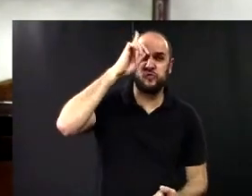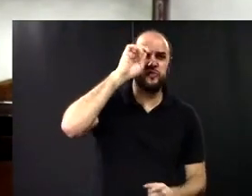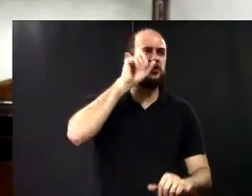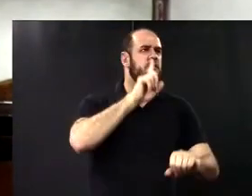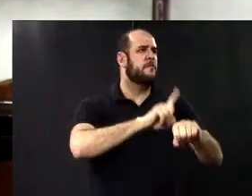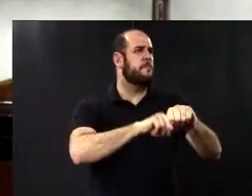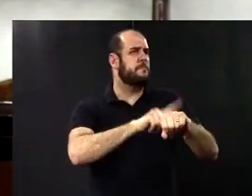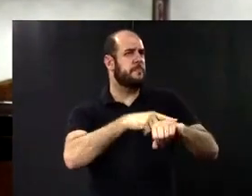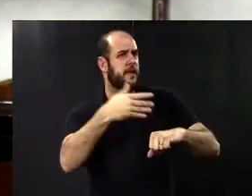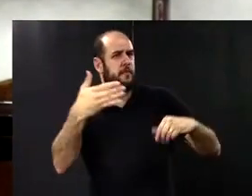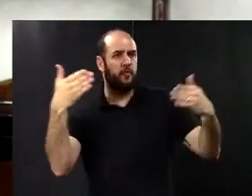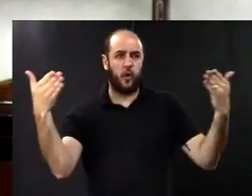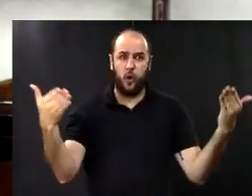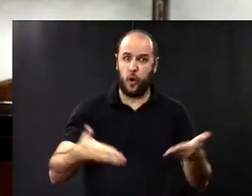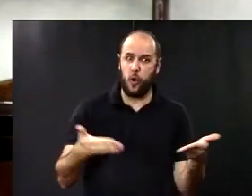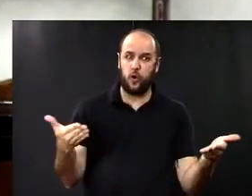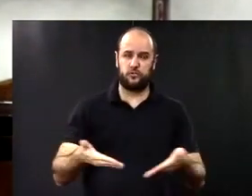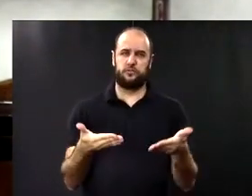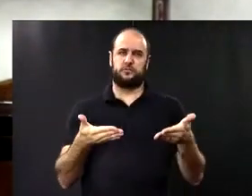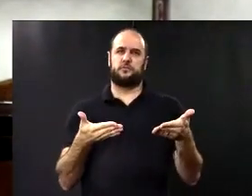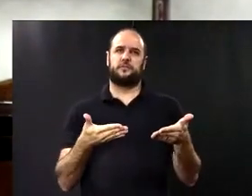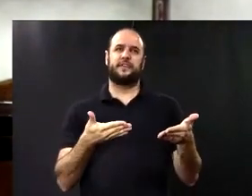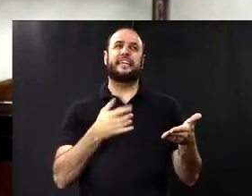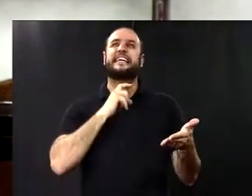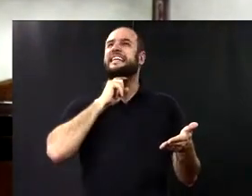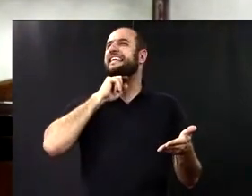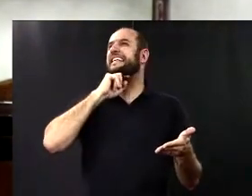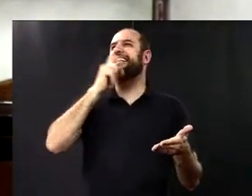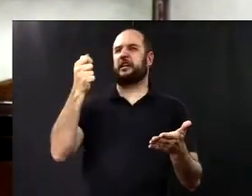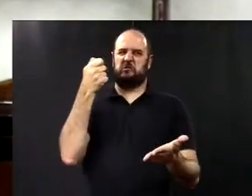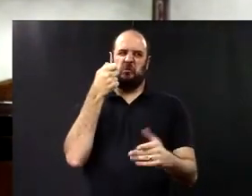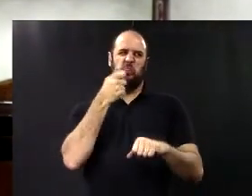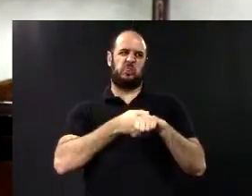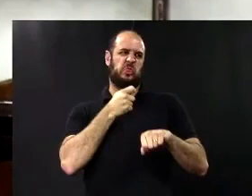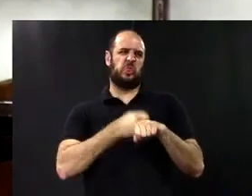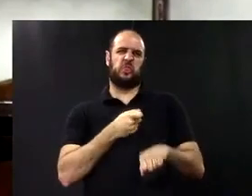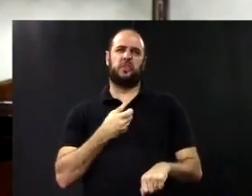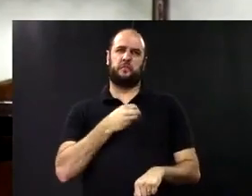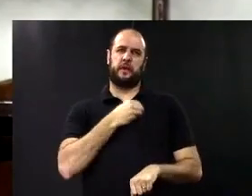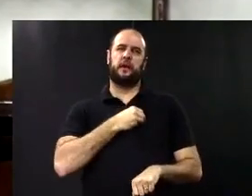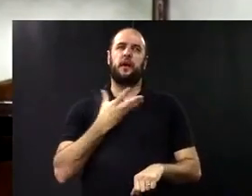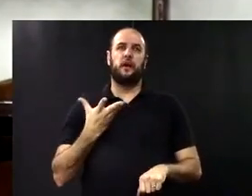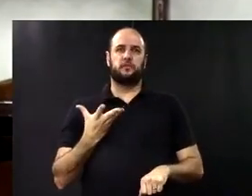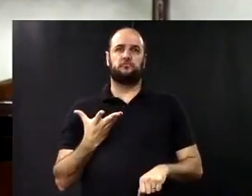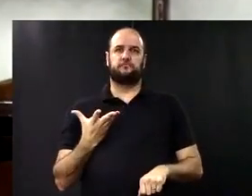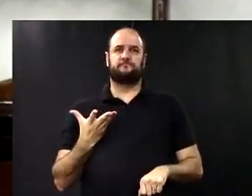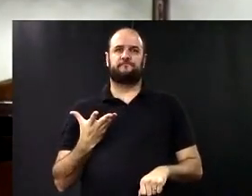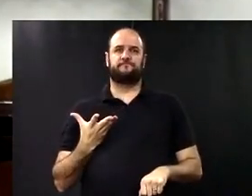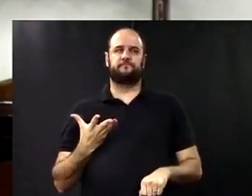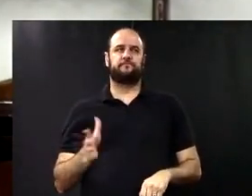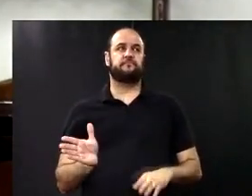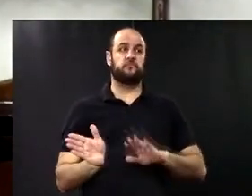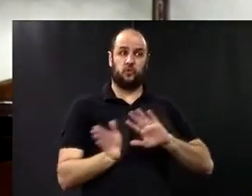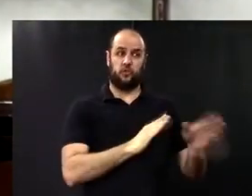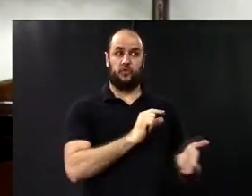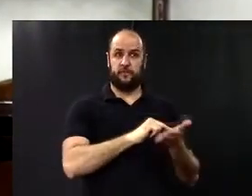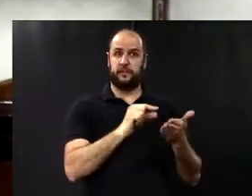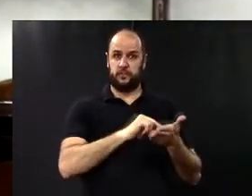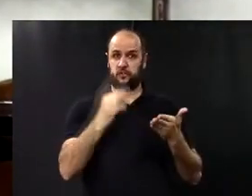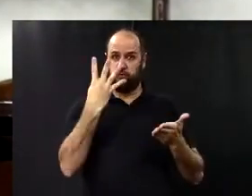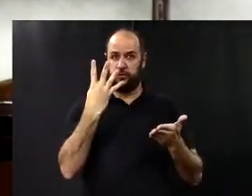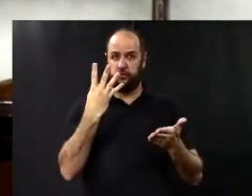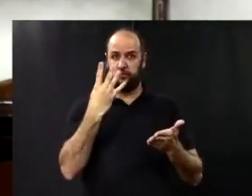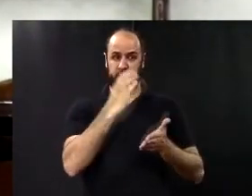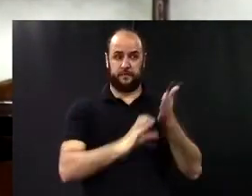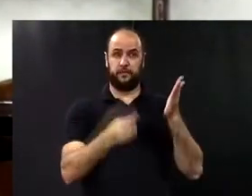que se chama hoje, a fim de que nenhum de vós seja endurecido pelo engano do pecado. Capítulo 4, versículo 1. Temamos,